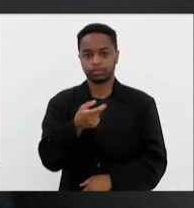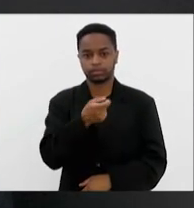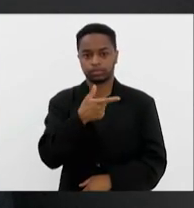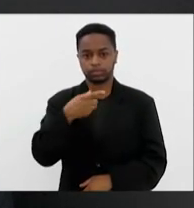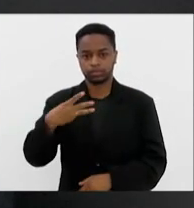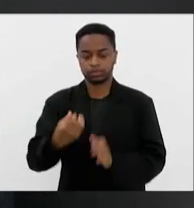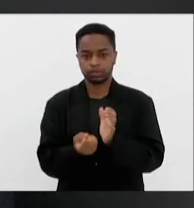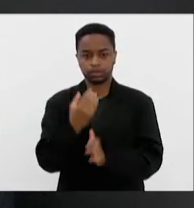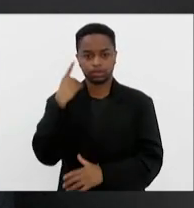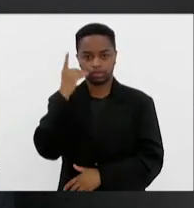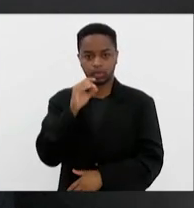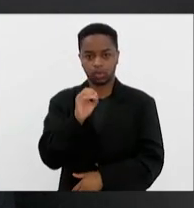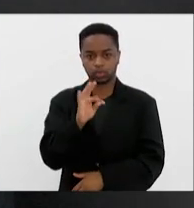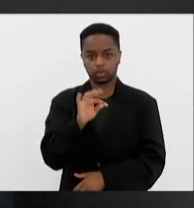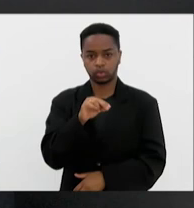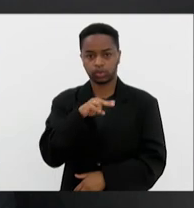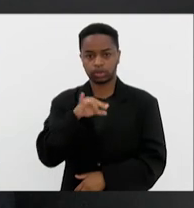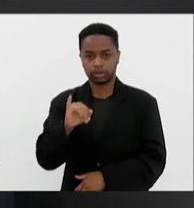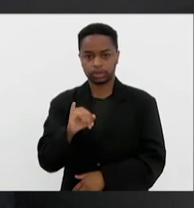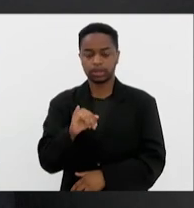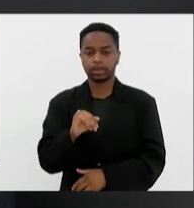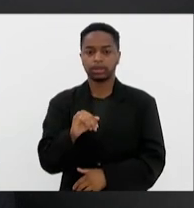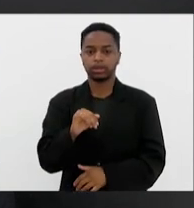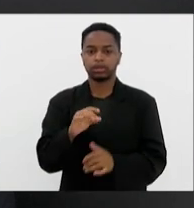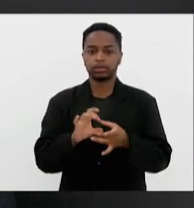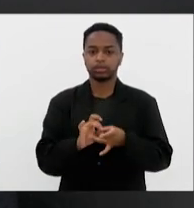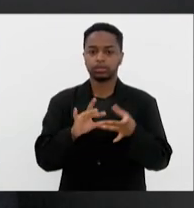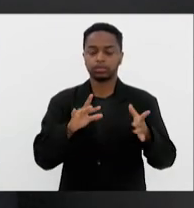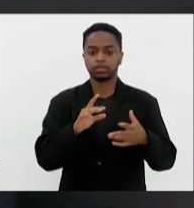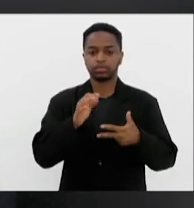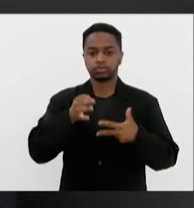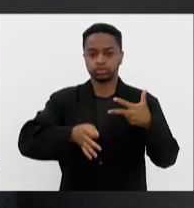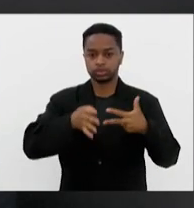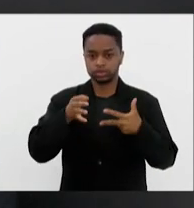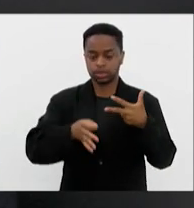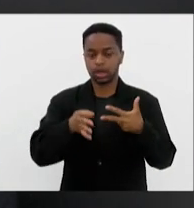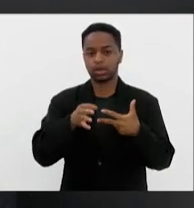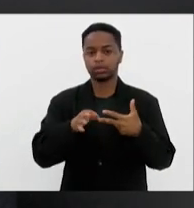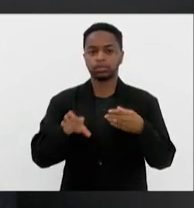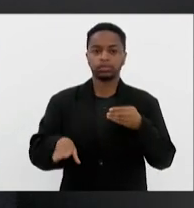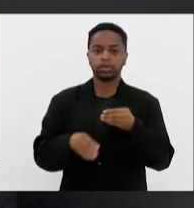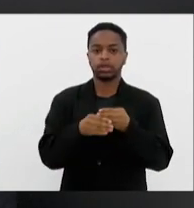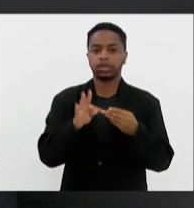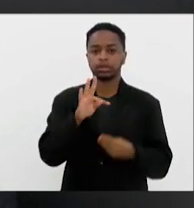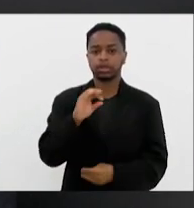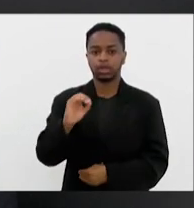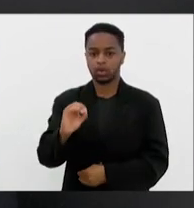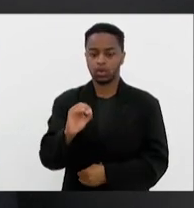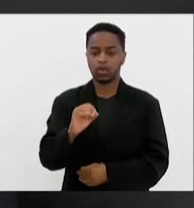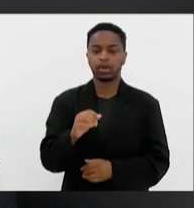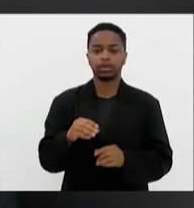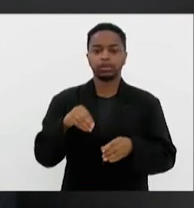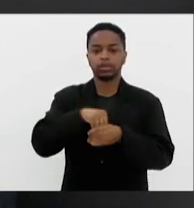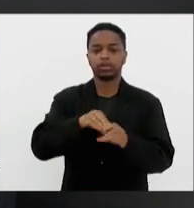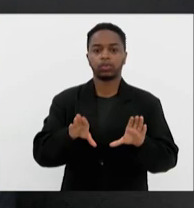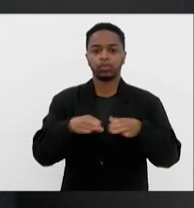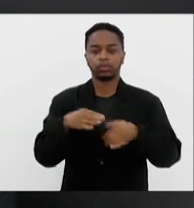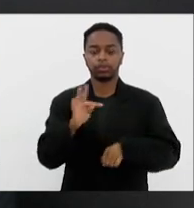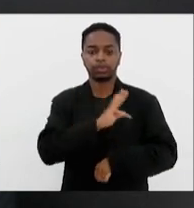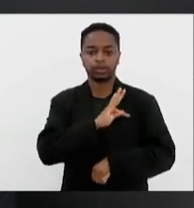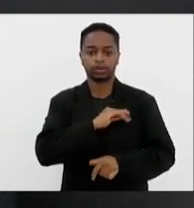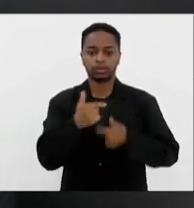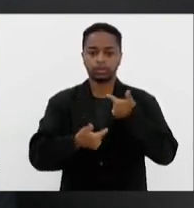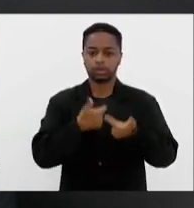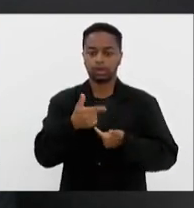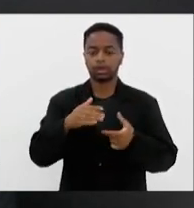do deputado Otone de Paula Pai, que autoriza o Poder Judiciário a incluir o terapeuta ocupacional nas equipes técnicas de atuação nas